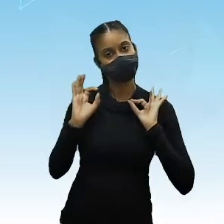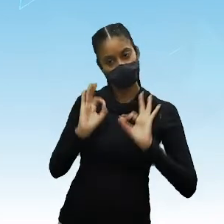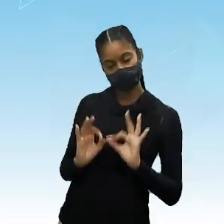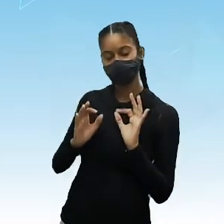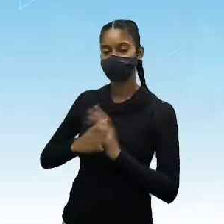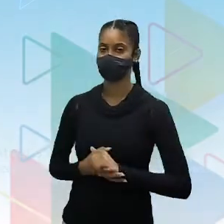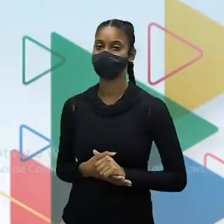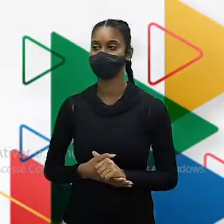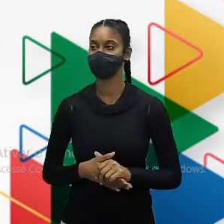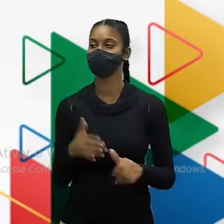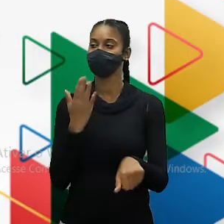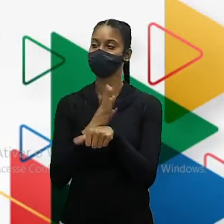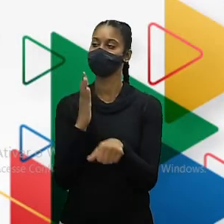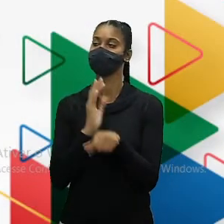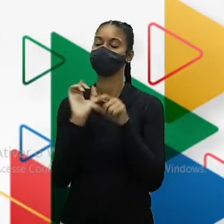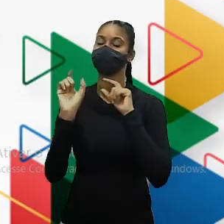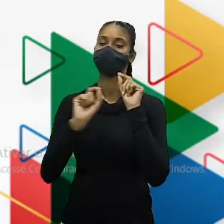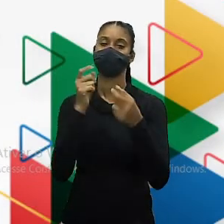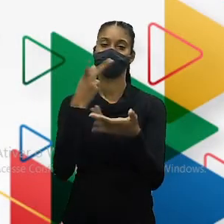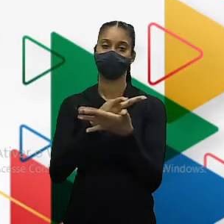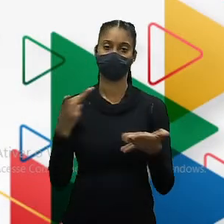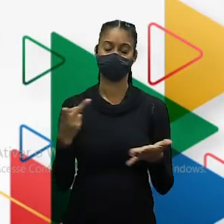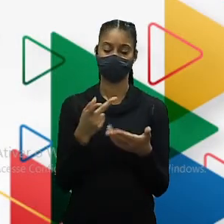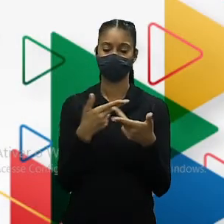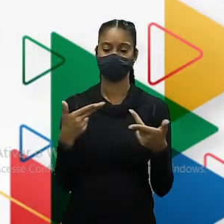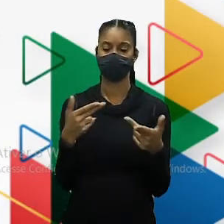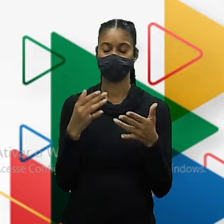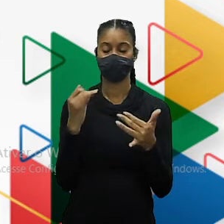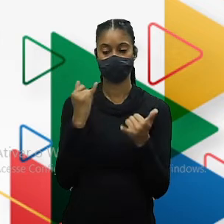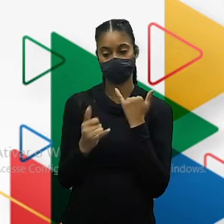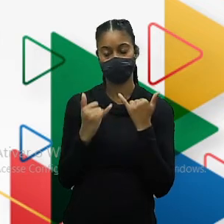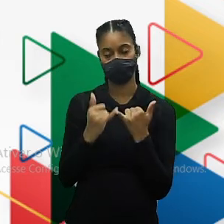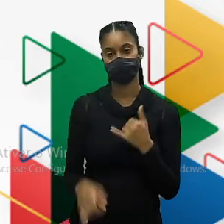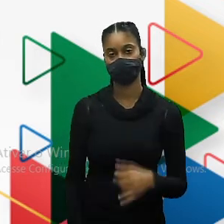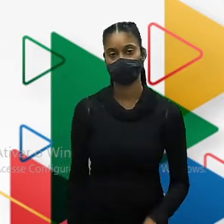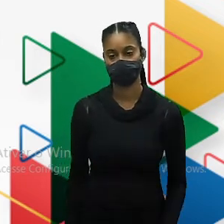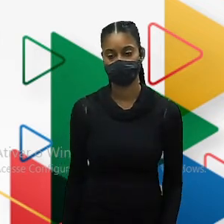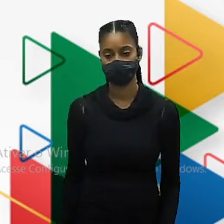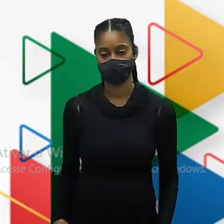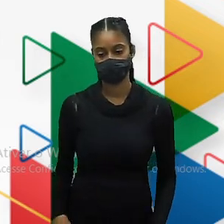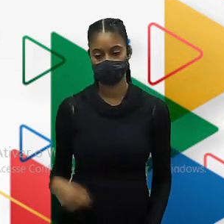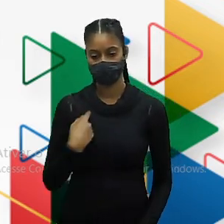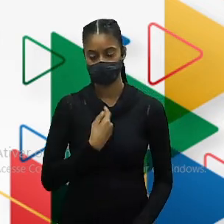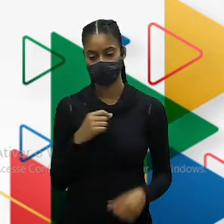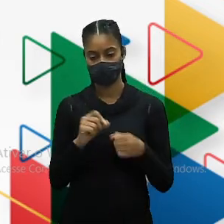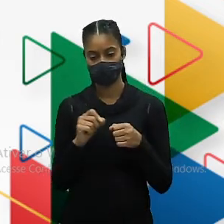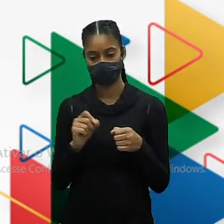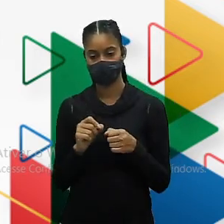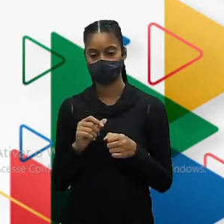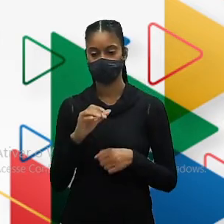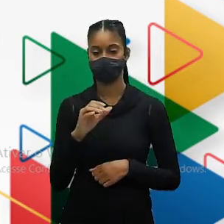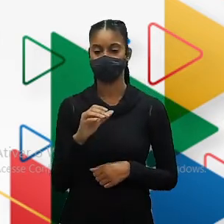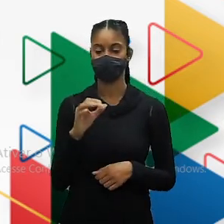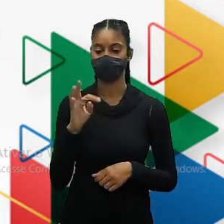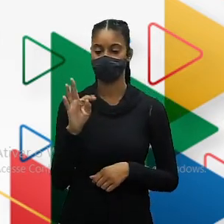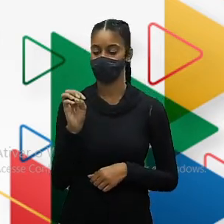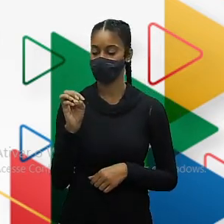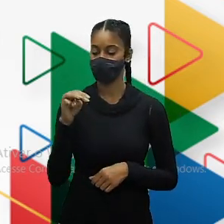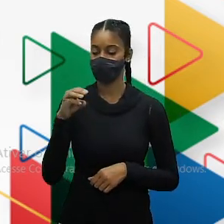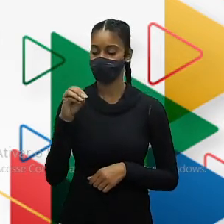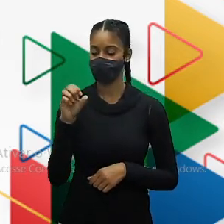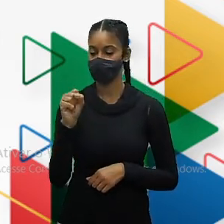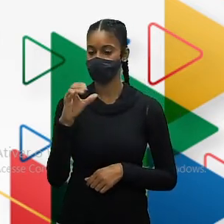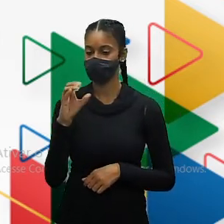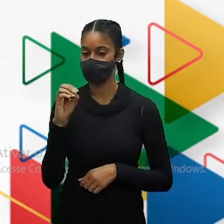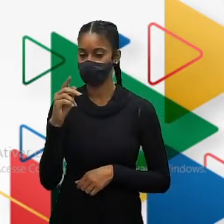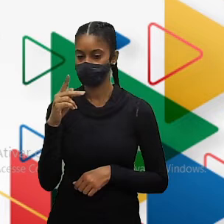na prática, o que acontece? Algo muito semelhante ao que nós tínhamos lá na tonoscopia. Então, eu tenho um